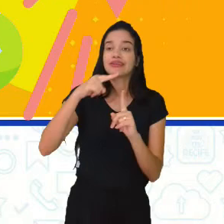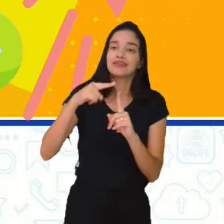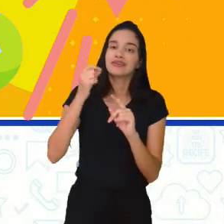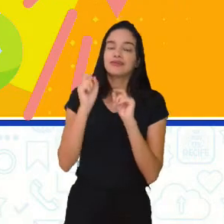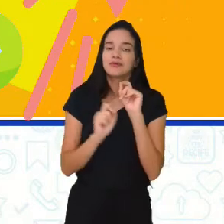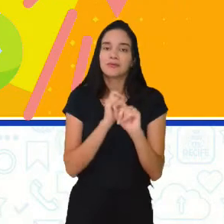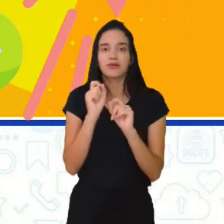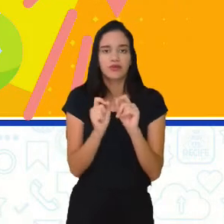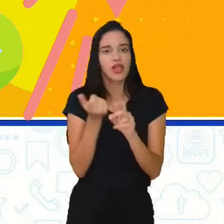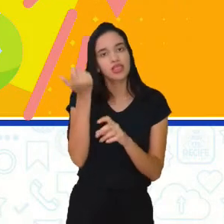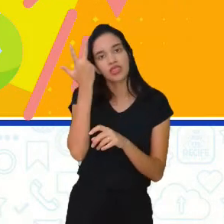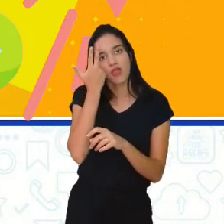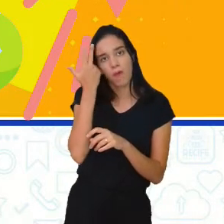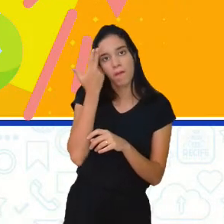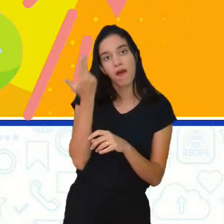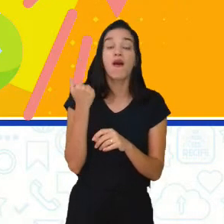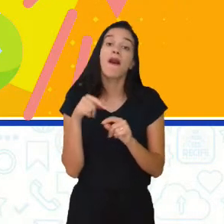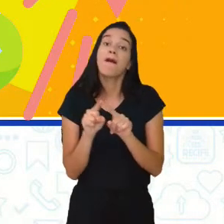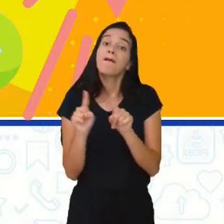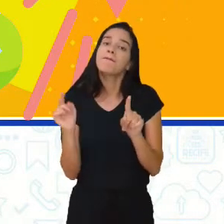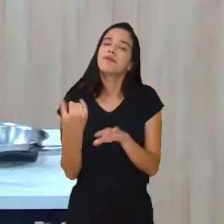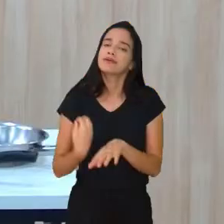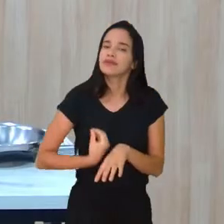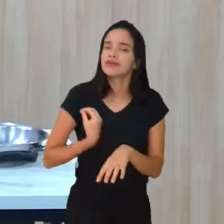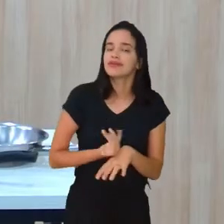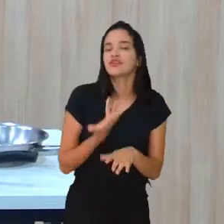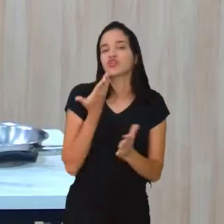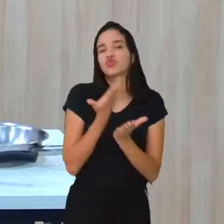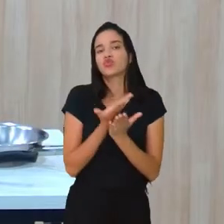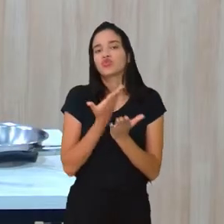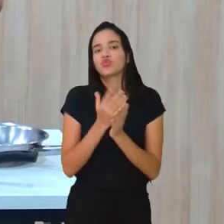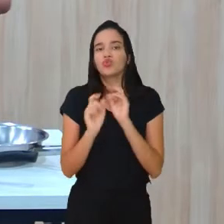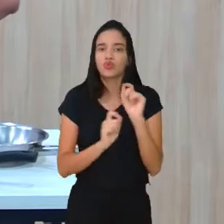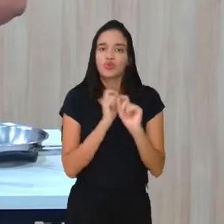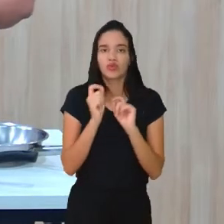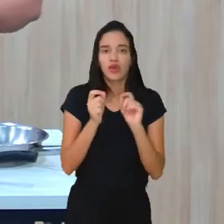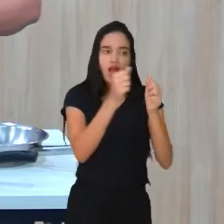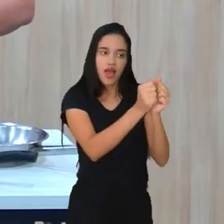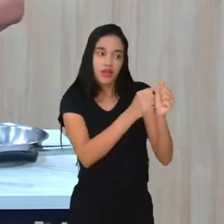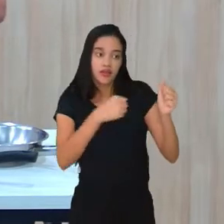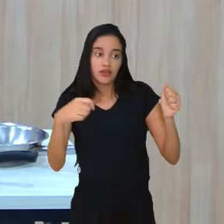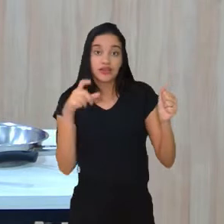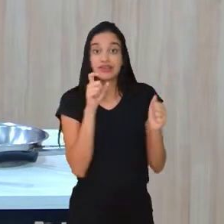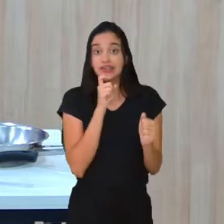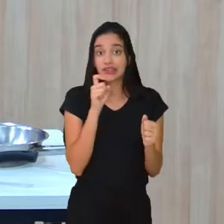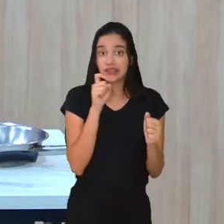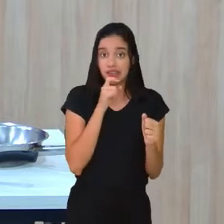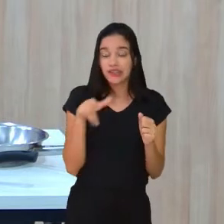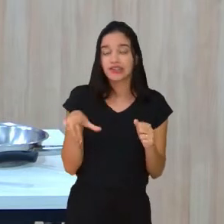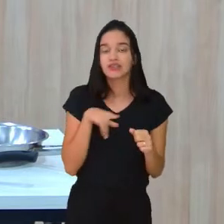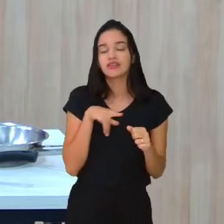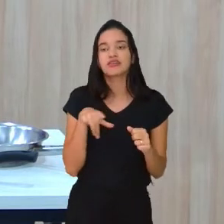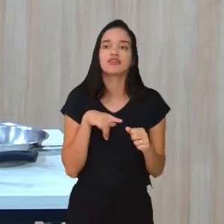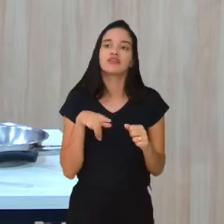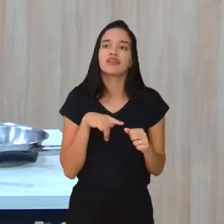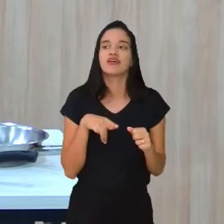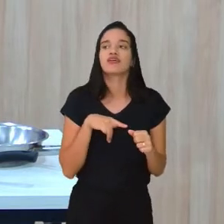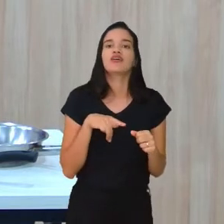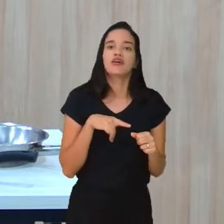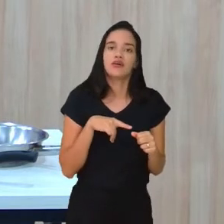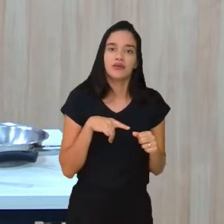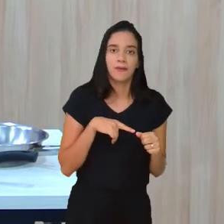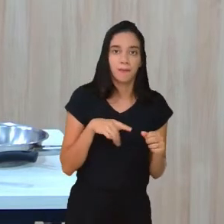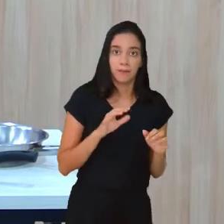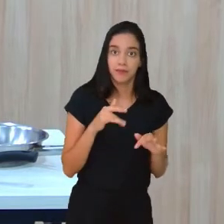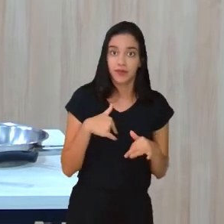tipo convencional, mas já existem estudos que a geladeira que tem o congelador na parte inferior,